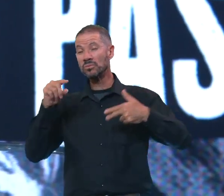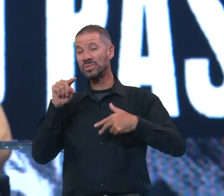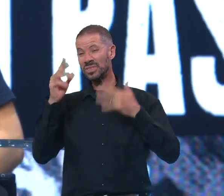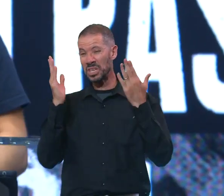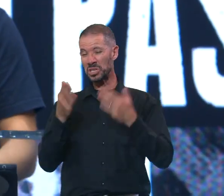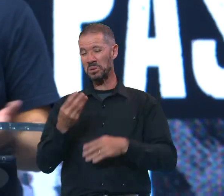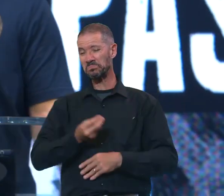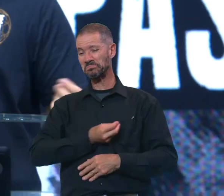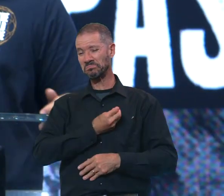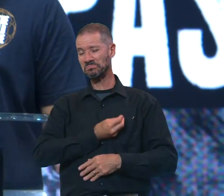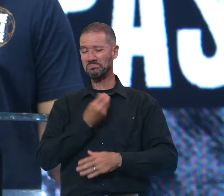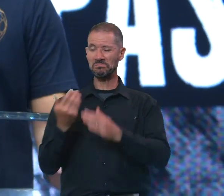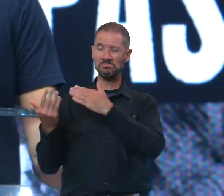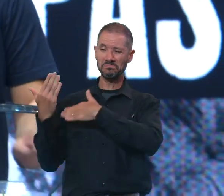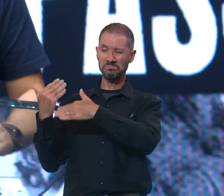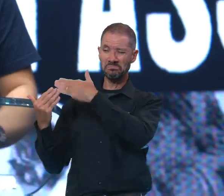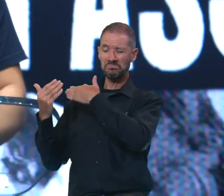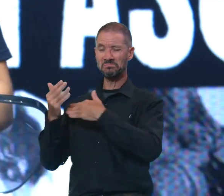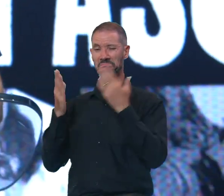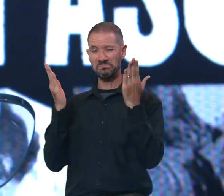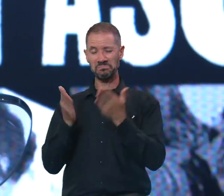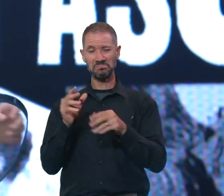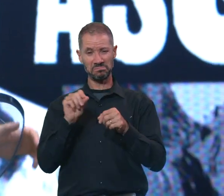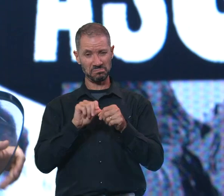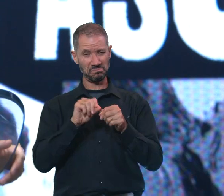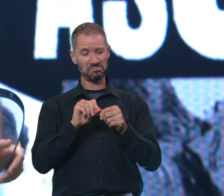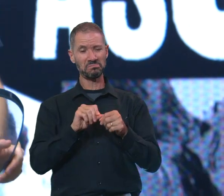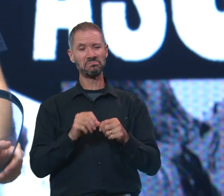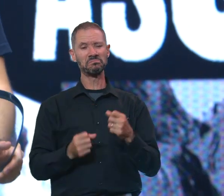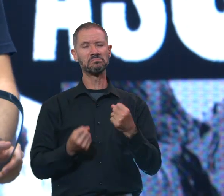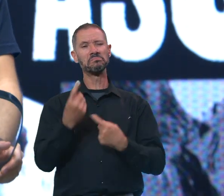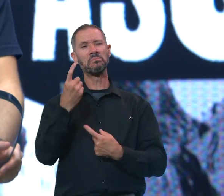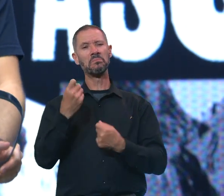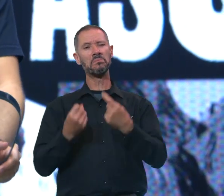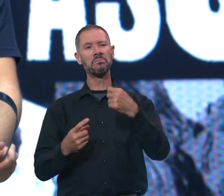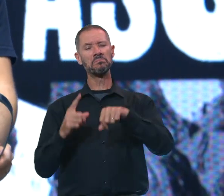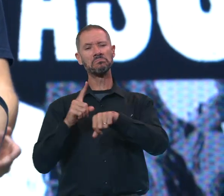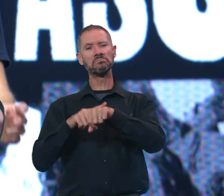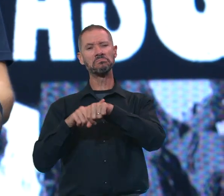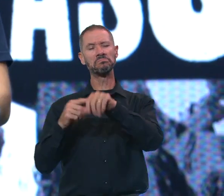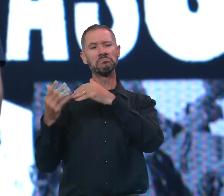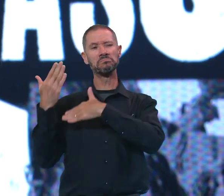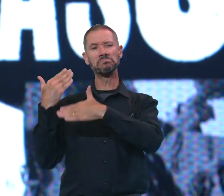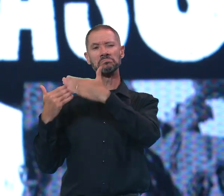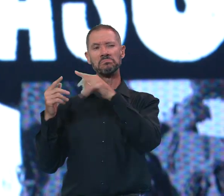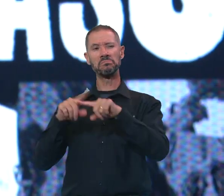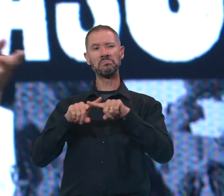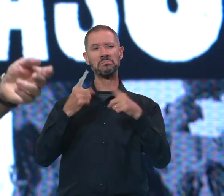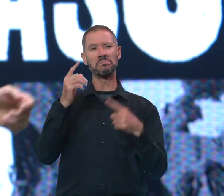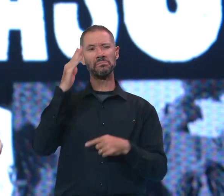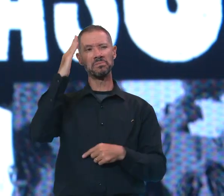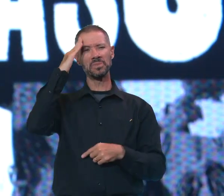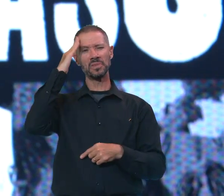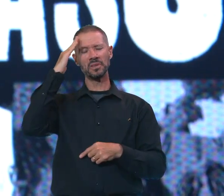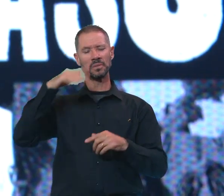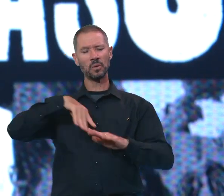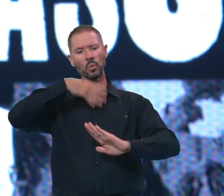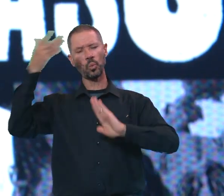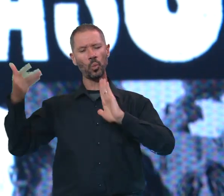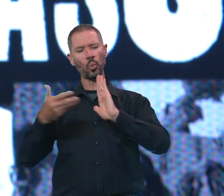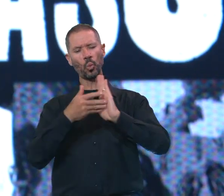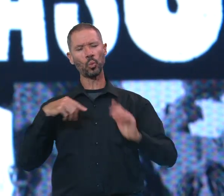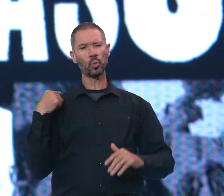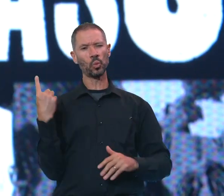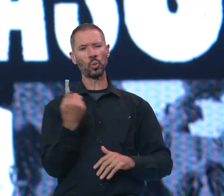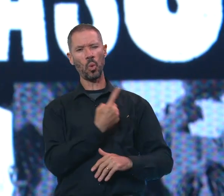já viveu, já fez há algum tempo atrás. Mas sabe, todos nós temos